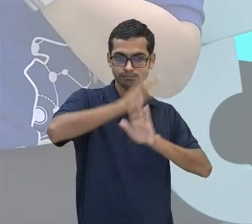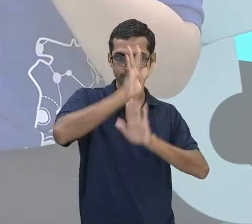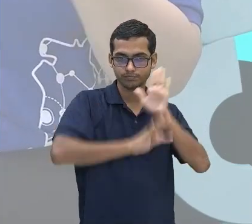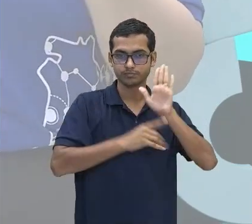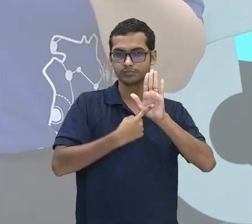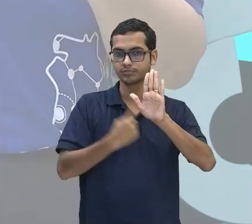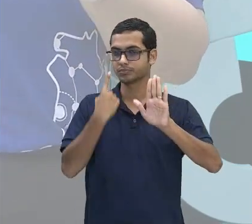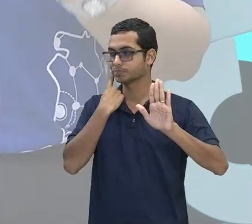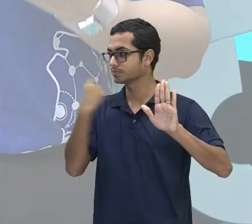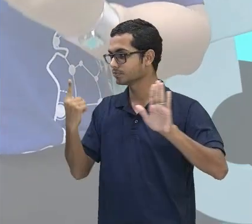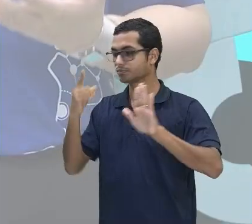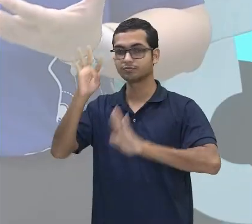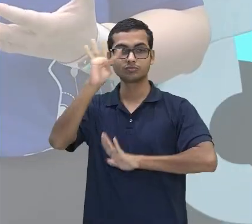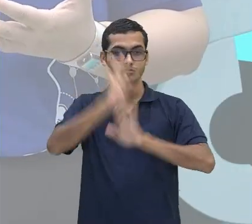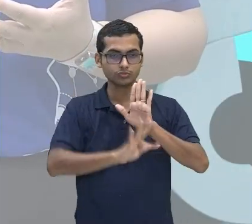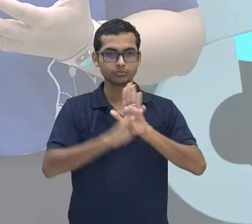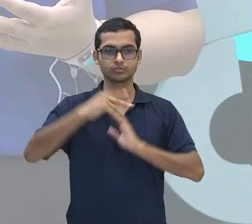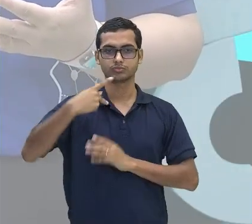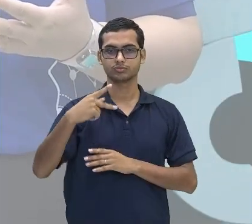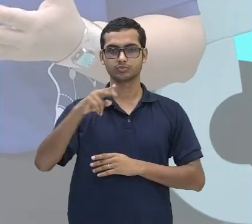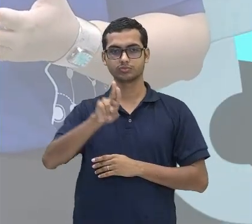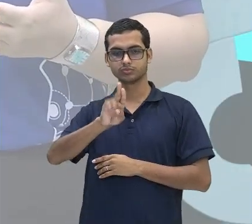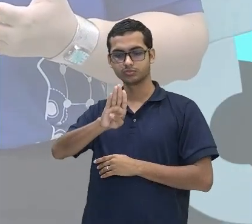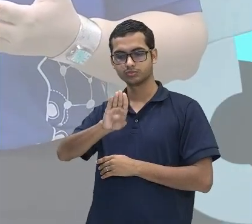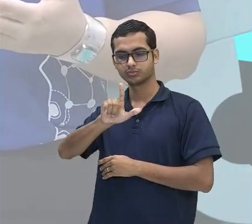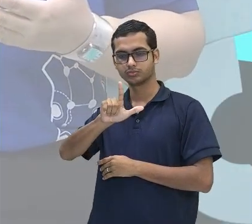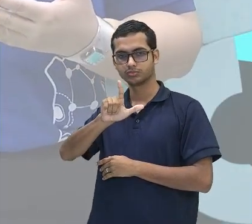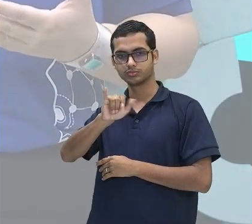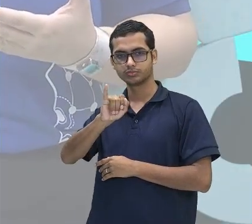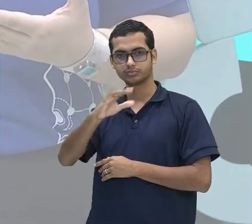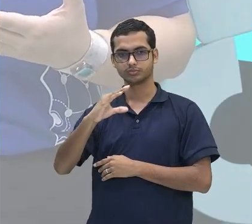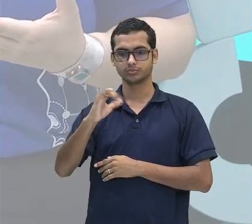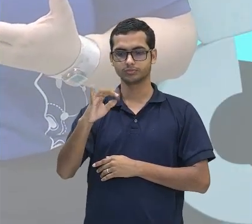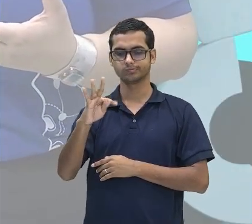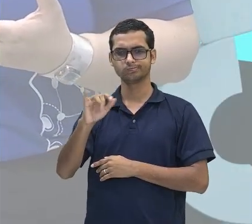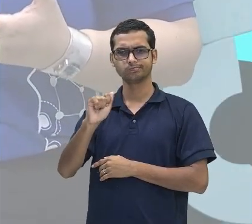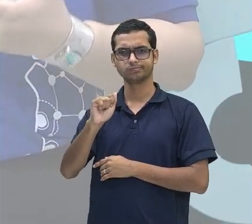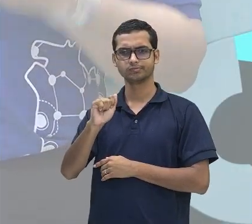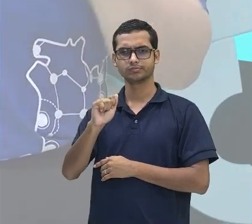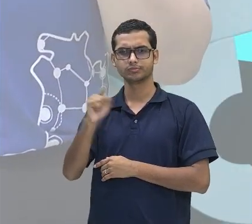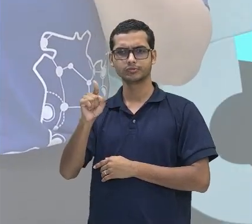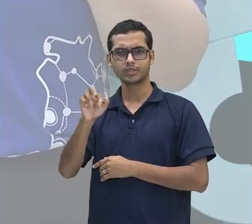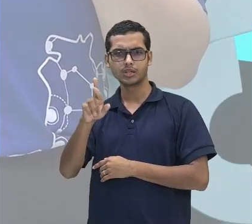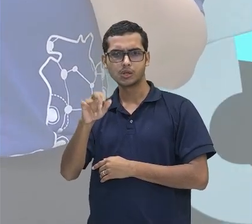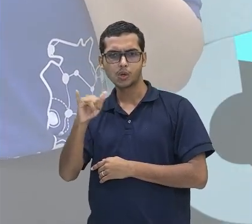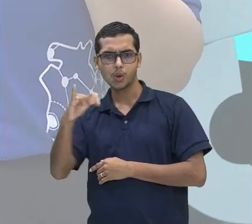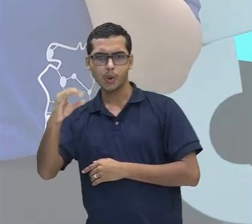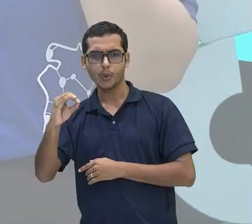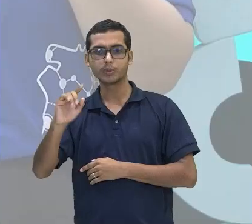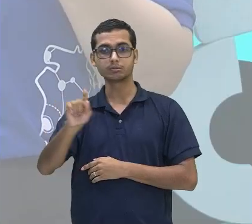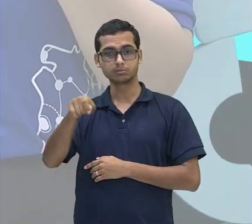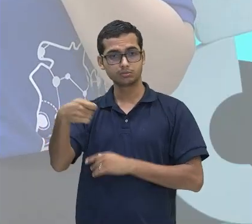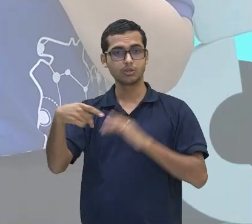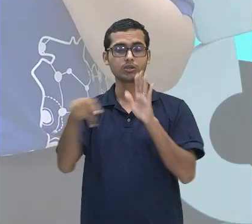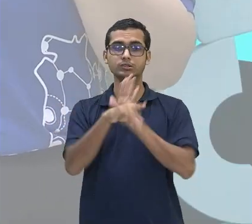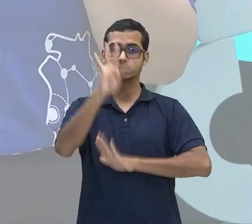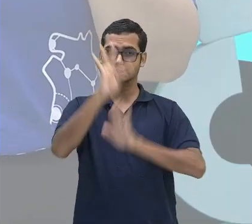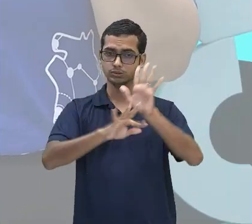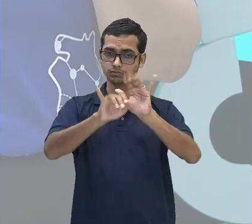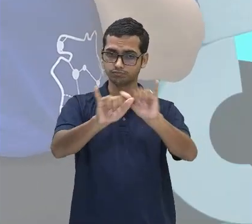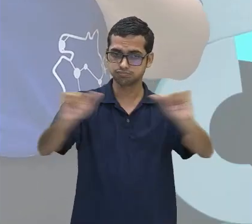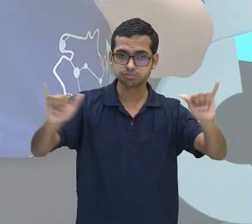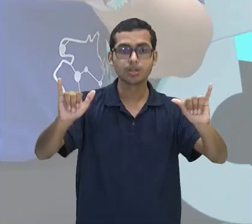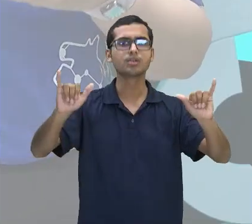texto publicitário é o tipo de texto veiculado em campanhas publicitárias e que podem ser textos